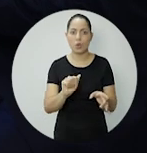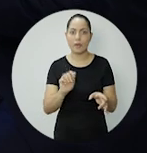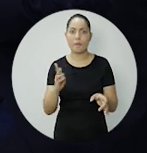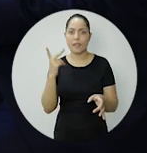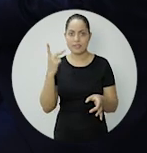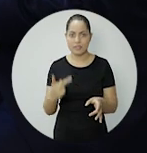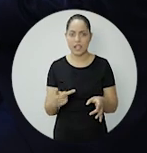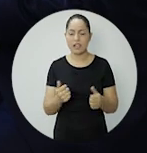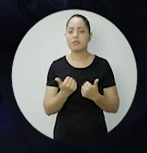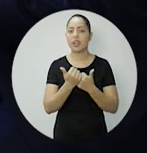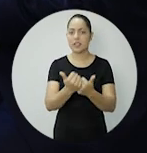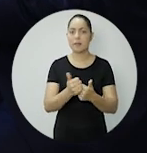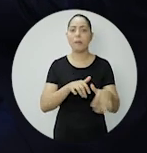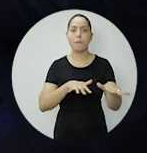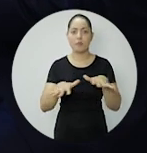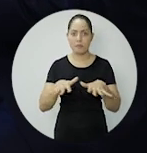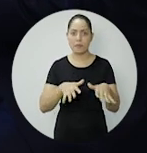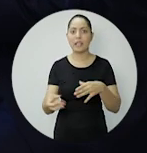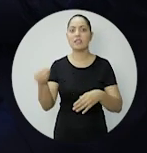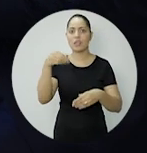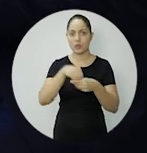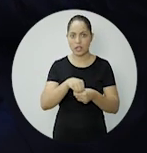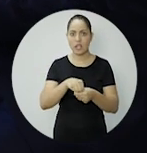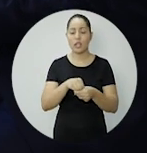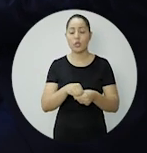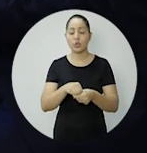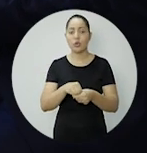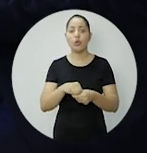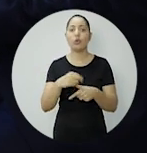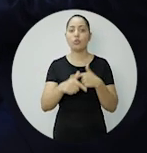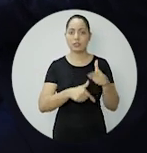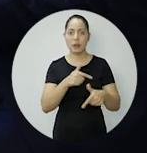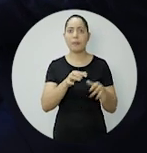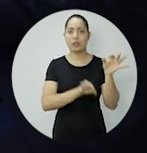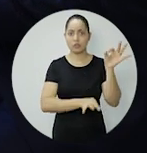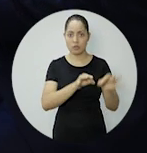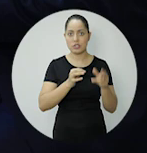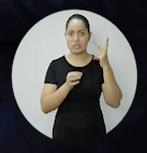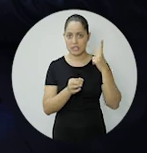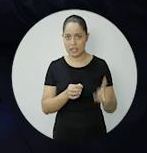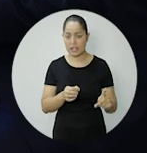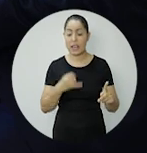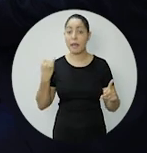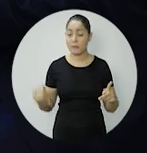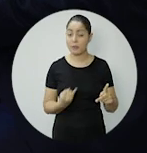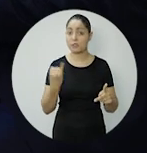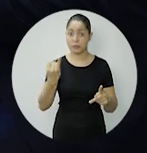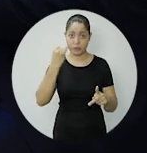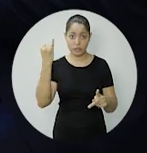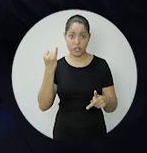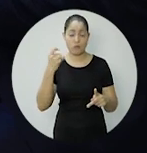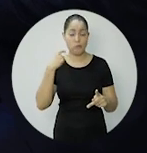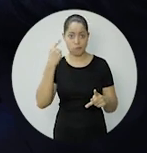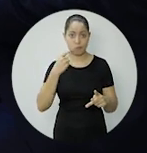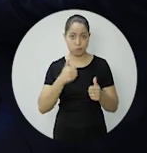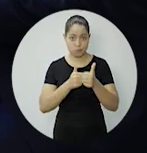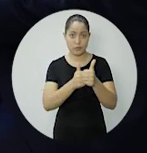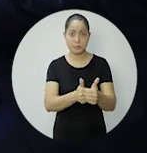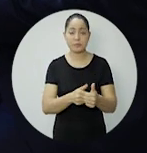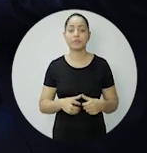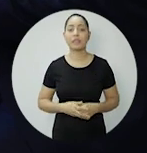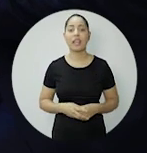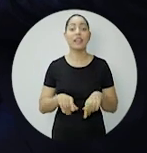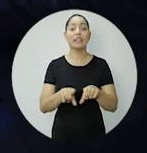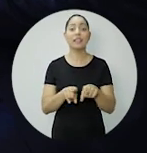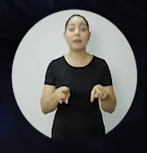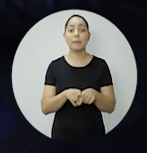processos que estão vinculados à OAB dele. Esses andamentos são movimentações do site dos tribunais de justiça, que é muito importante para que o advogado esteja